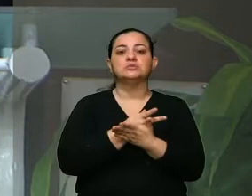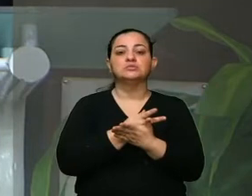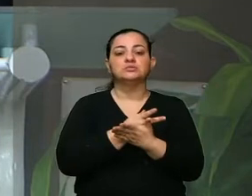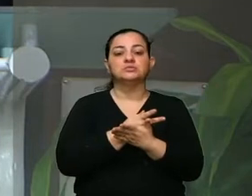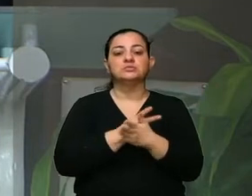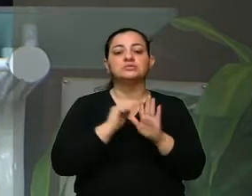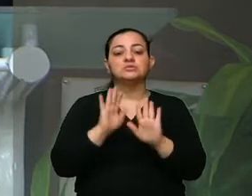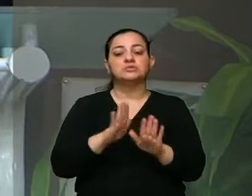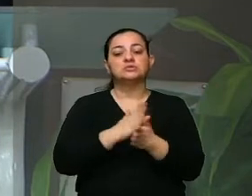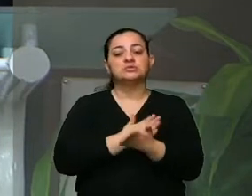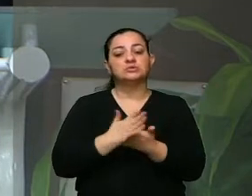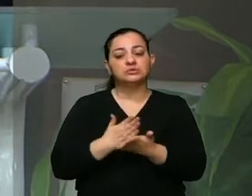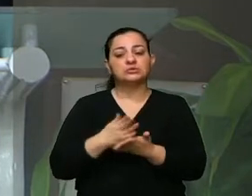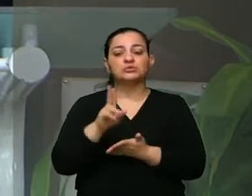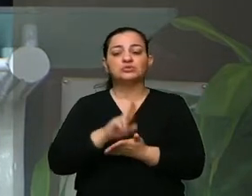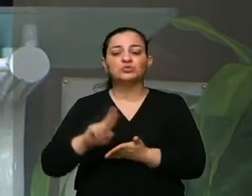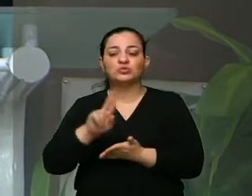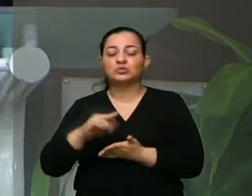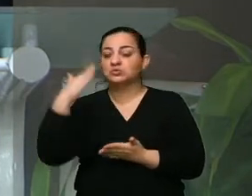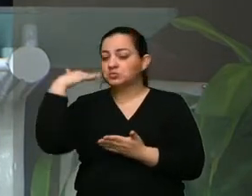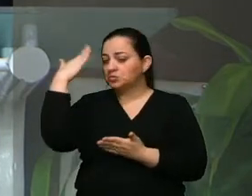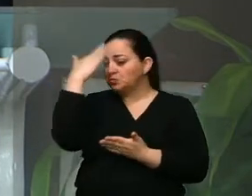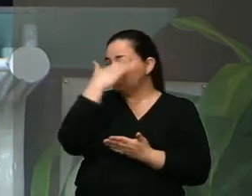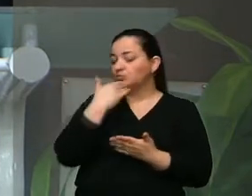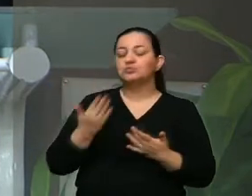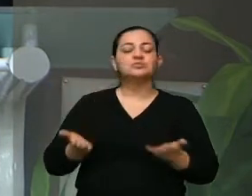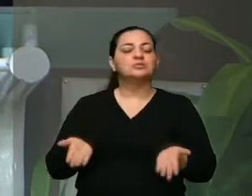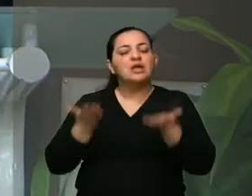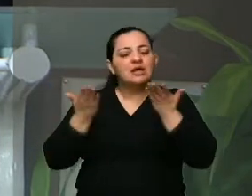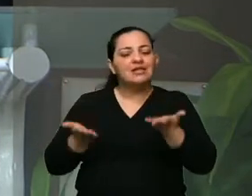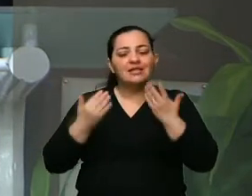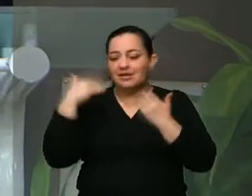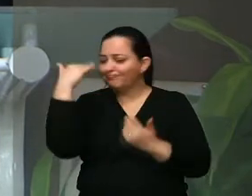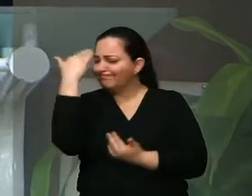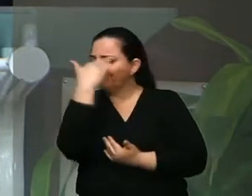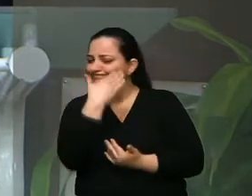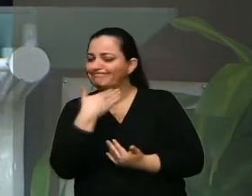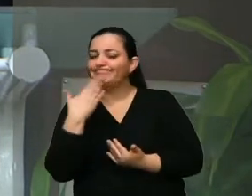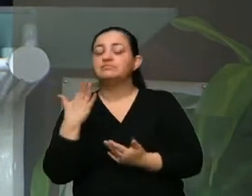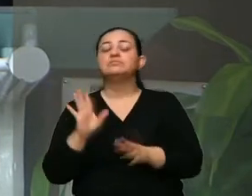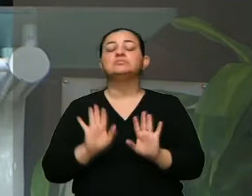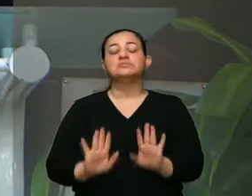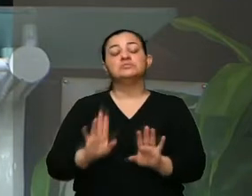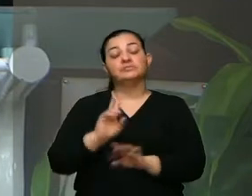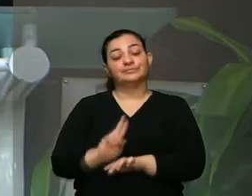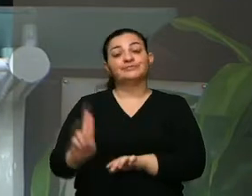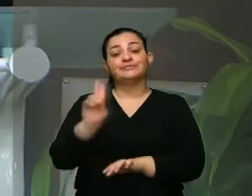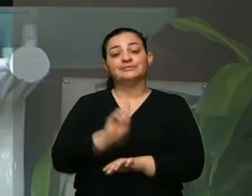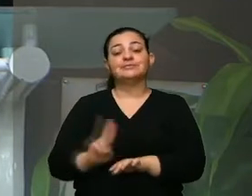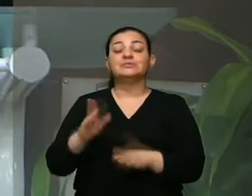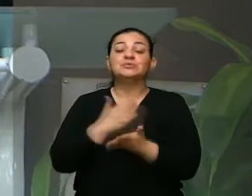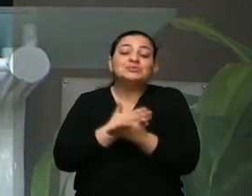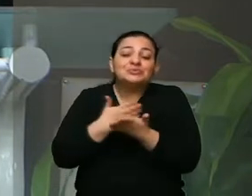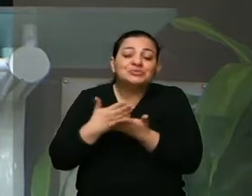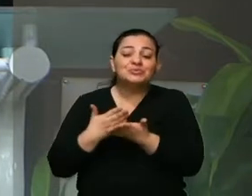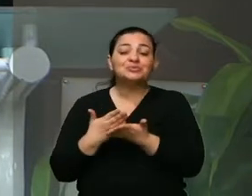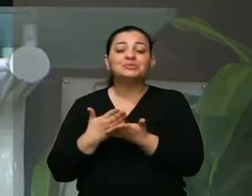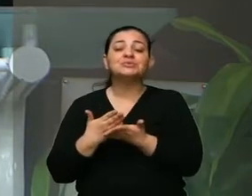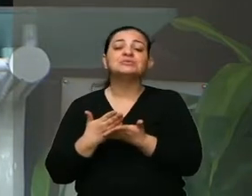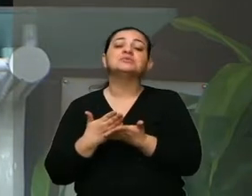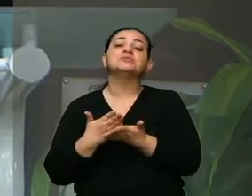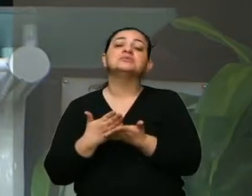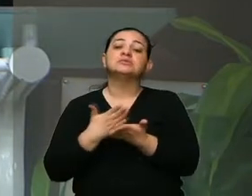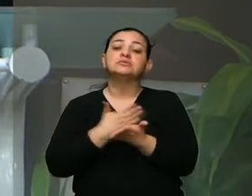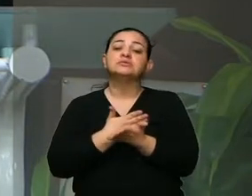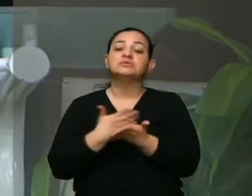começando a usar algumas maquiagens um pouquinho leve mais usando estão começando a